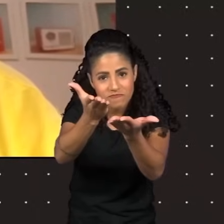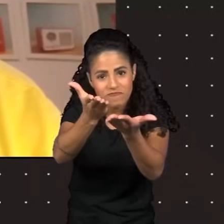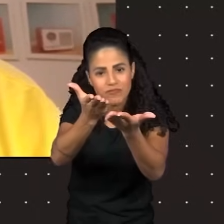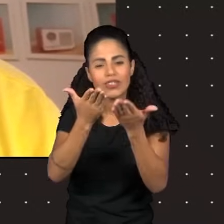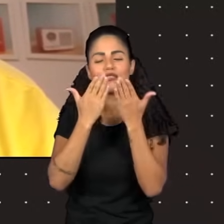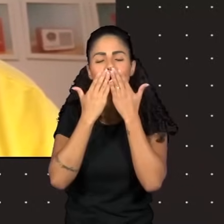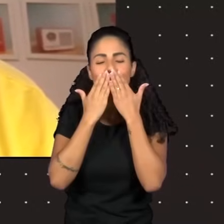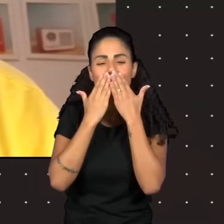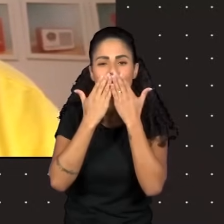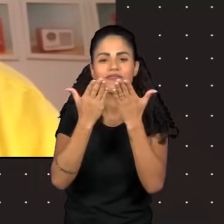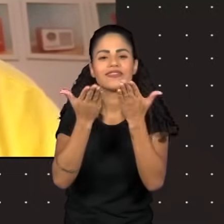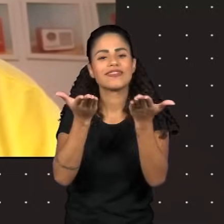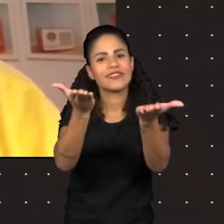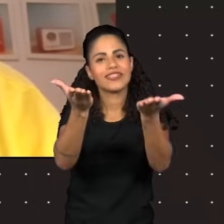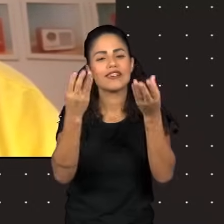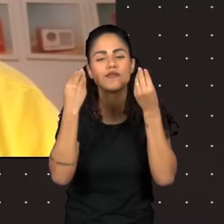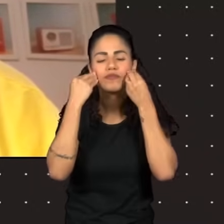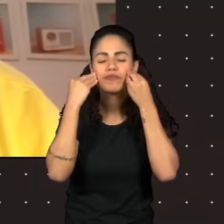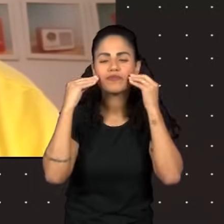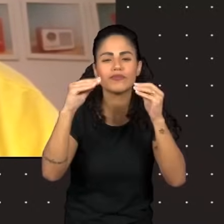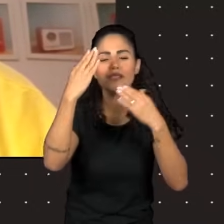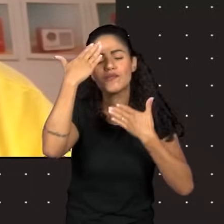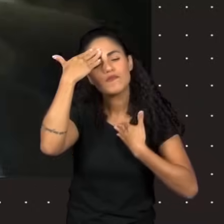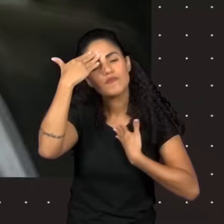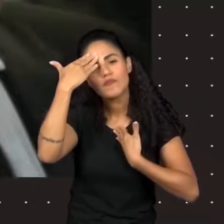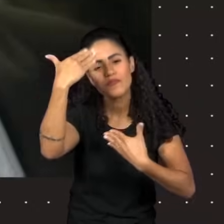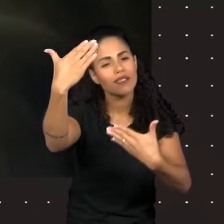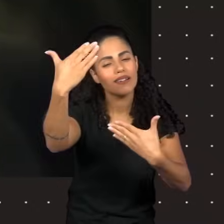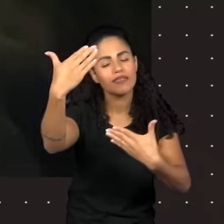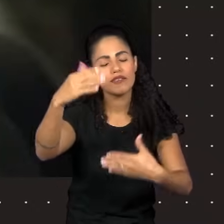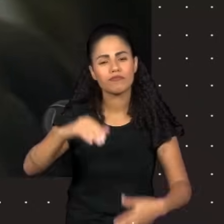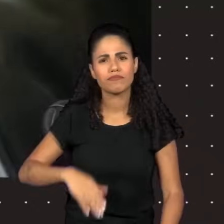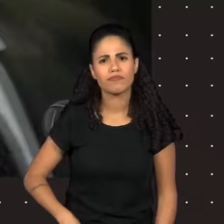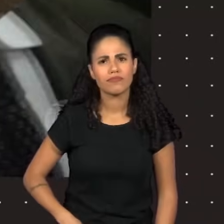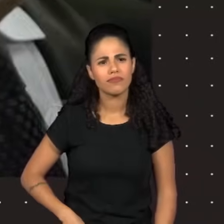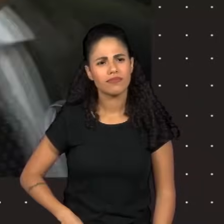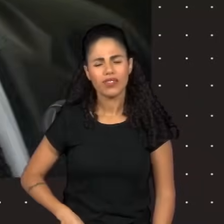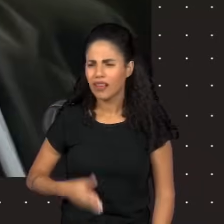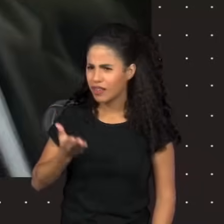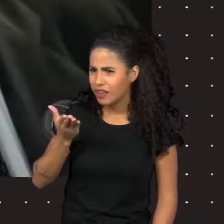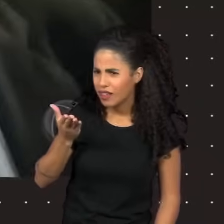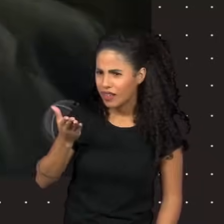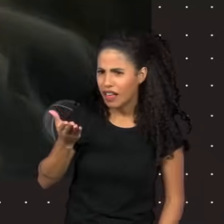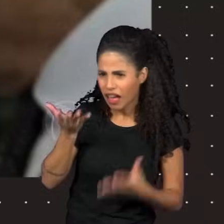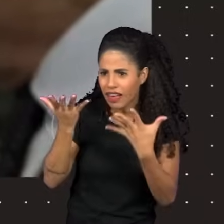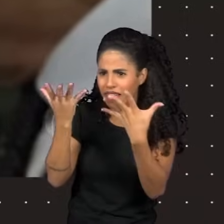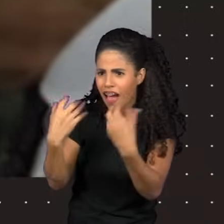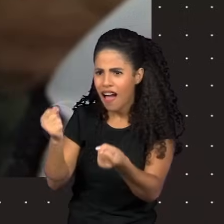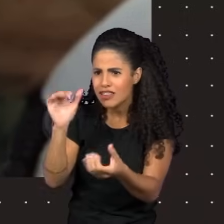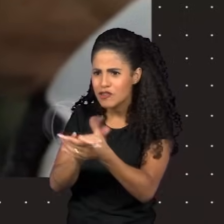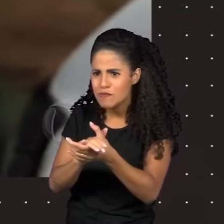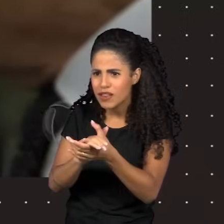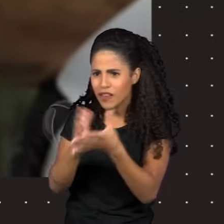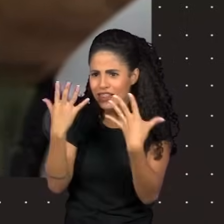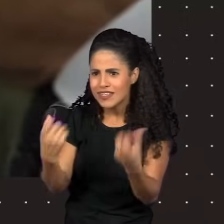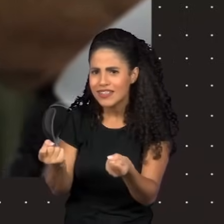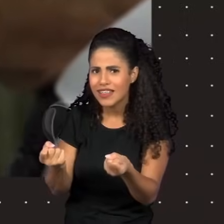Um beijo. Muito obrigado. Norma, você casa comigo?